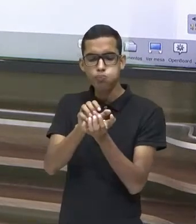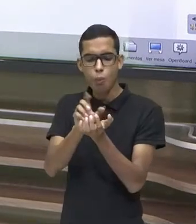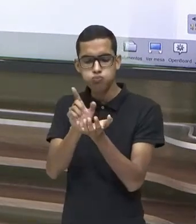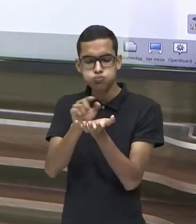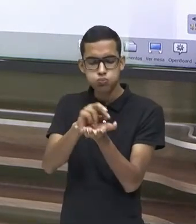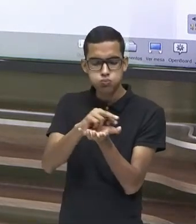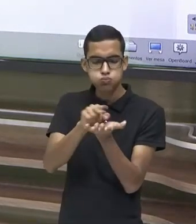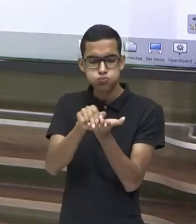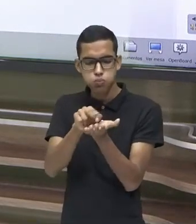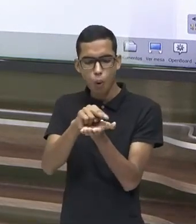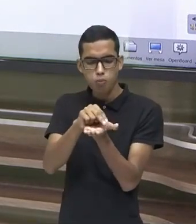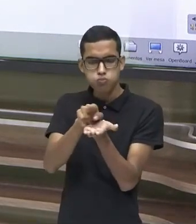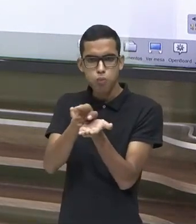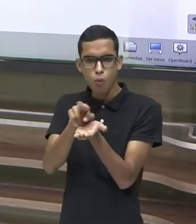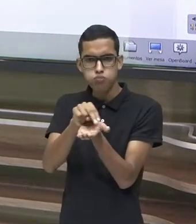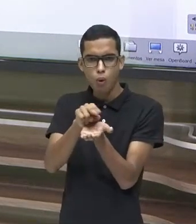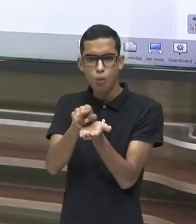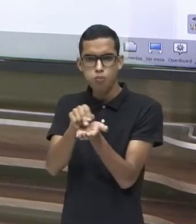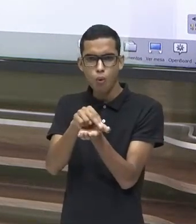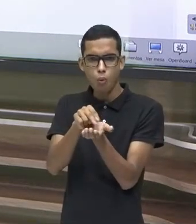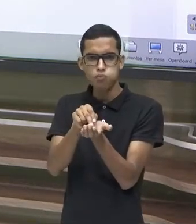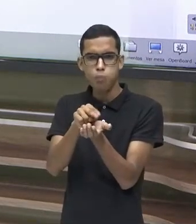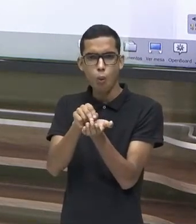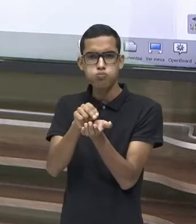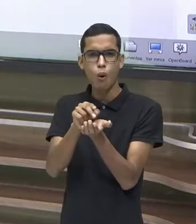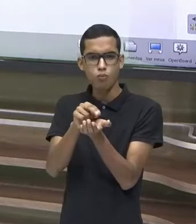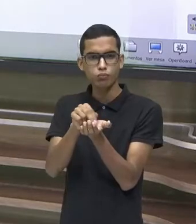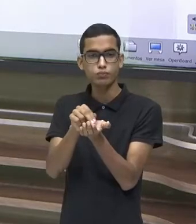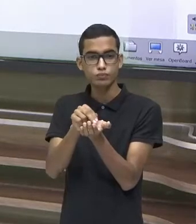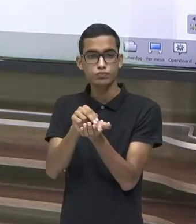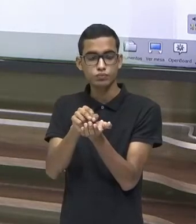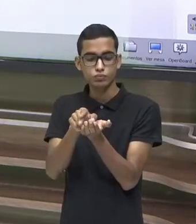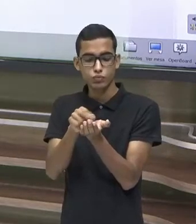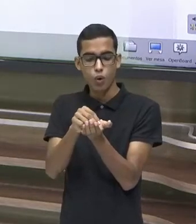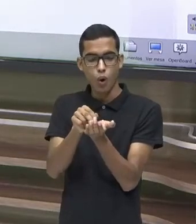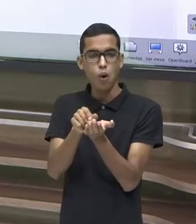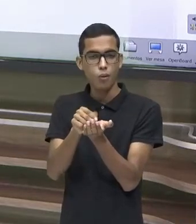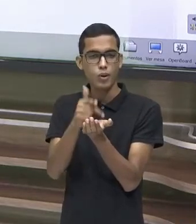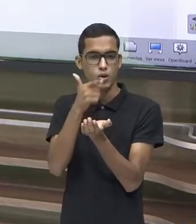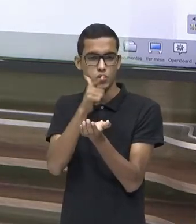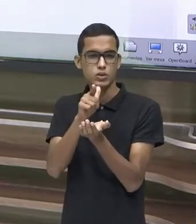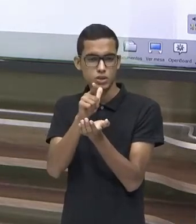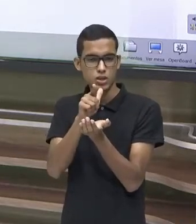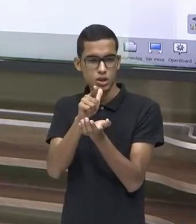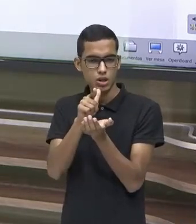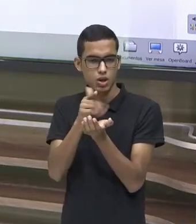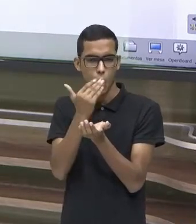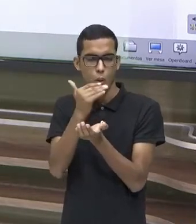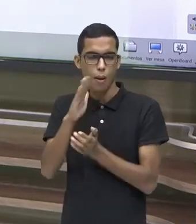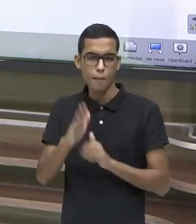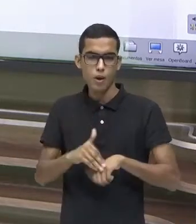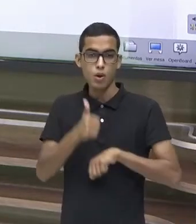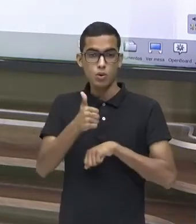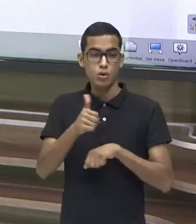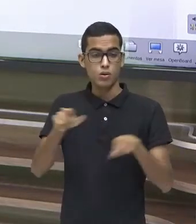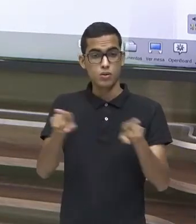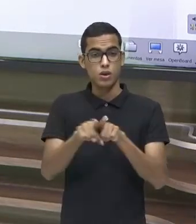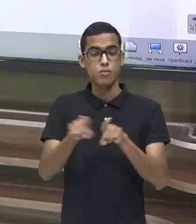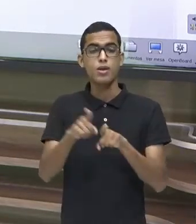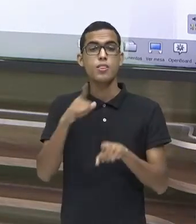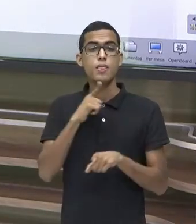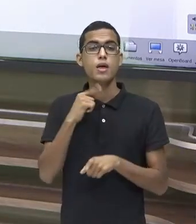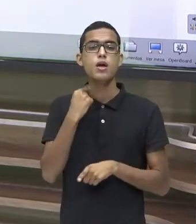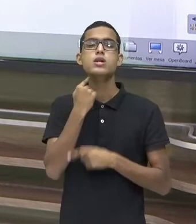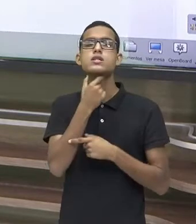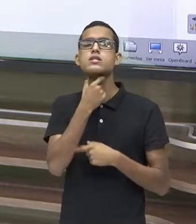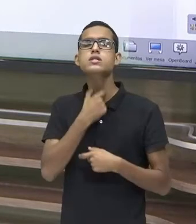também fazendo essa movimentação do alimento, né? Levando ele para um lado e para o outro. Além disso, nós temos também a nossa saliva, que